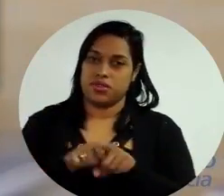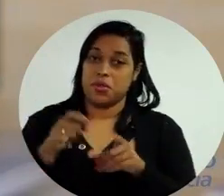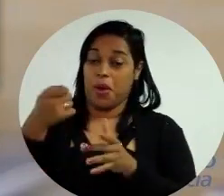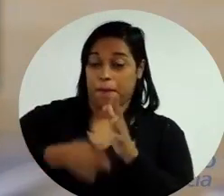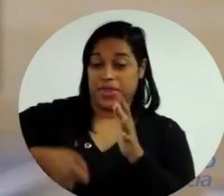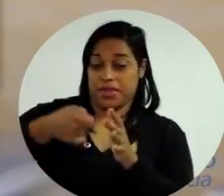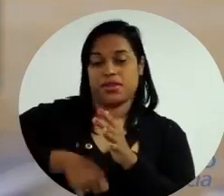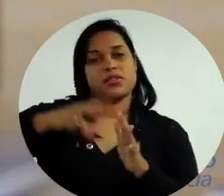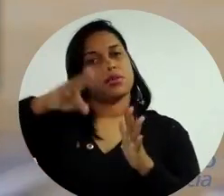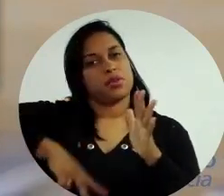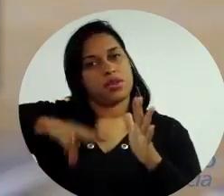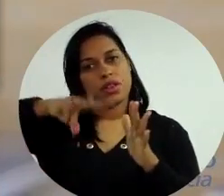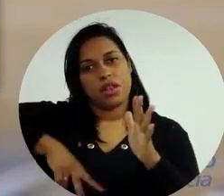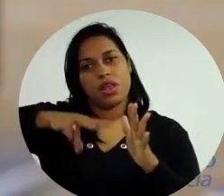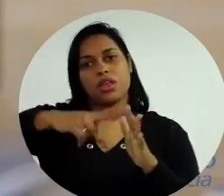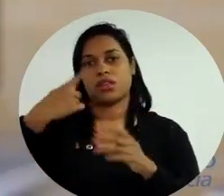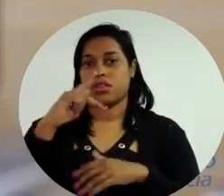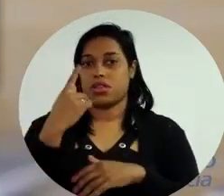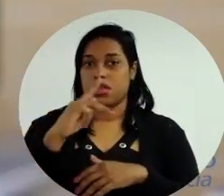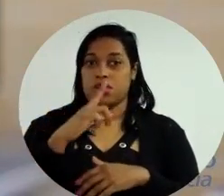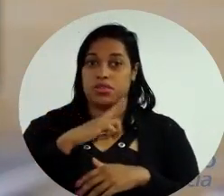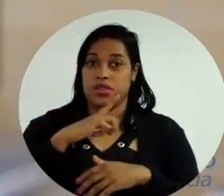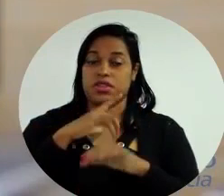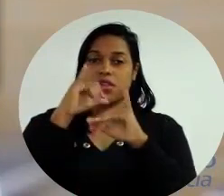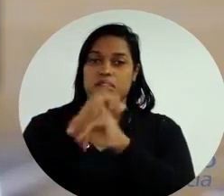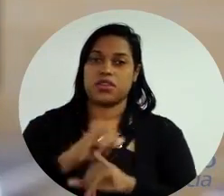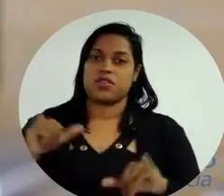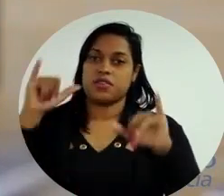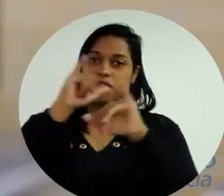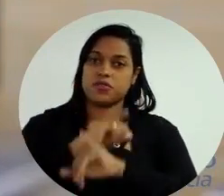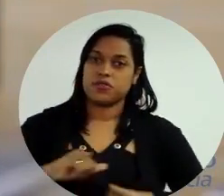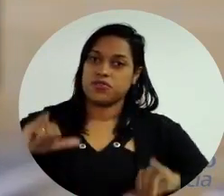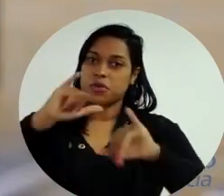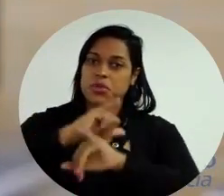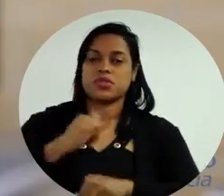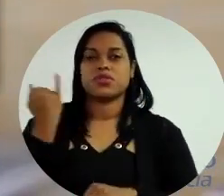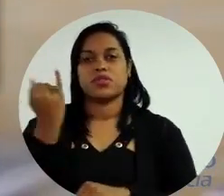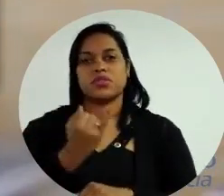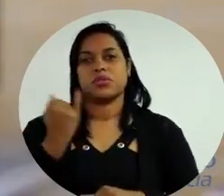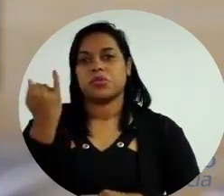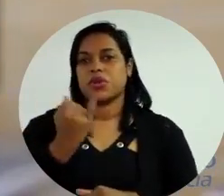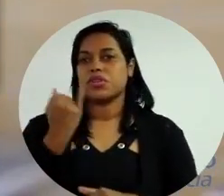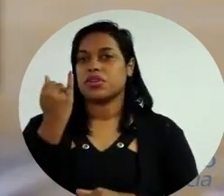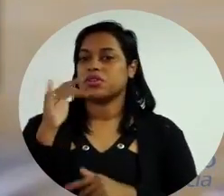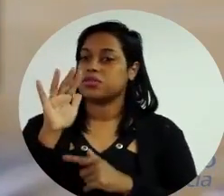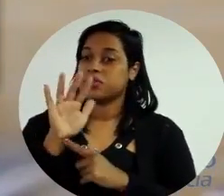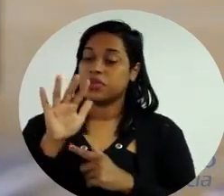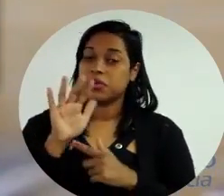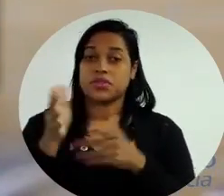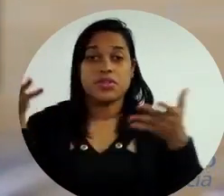a obrigação de ler. Neles vai ter informações extras sobre o